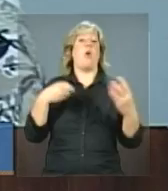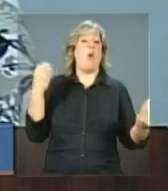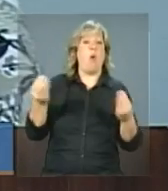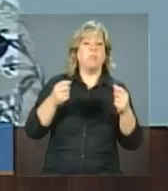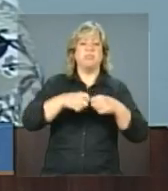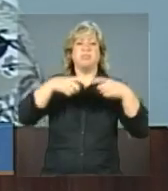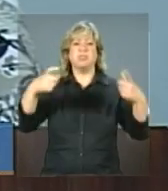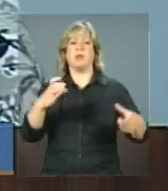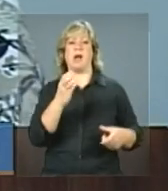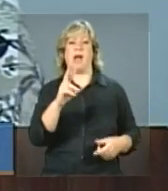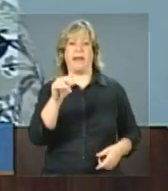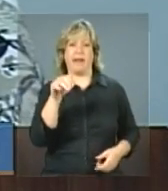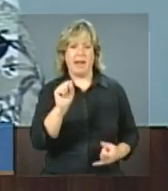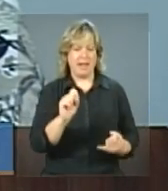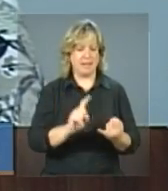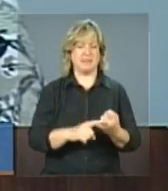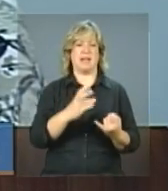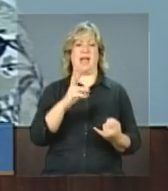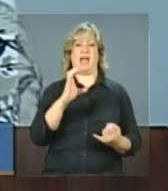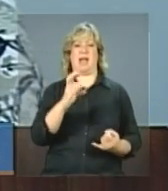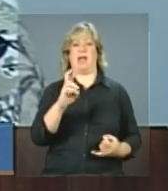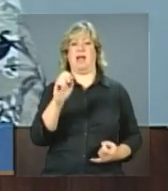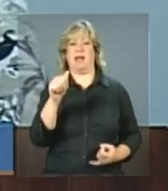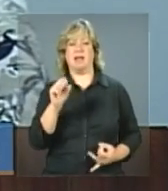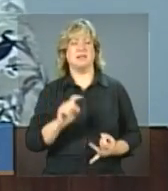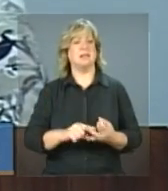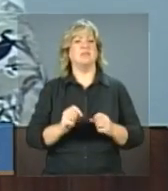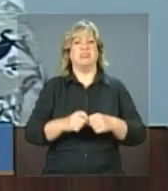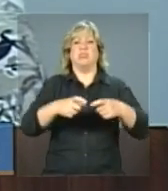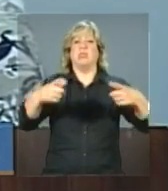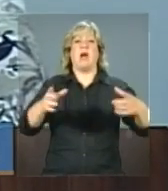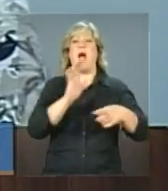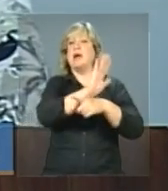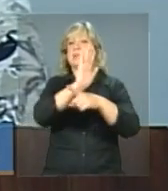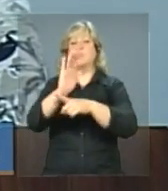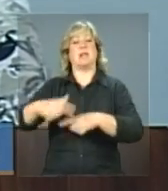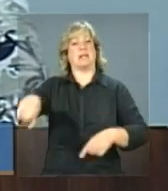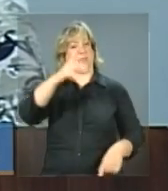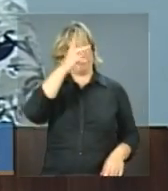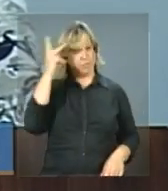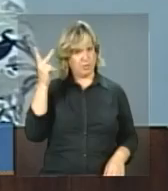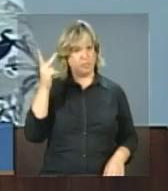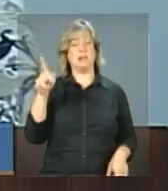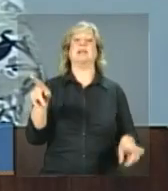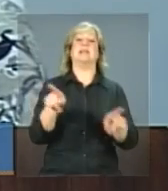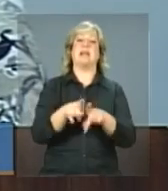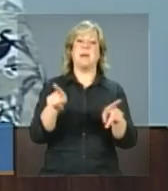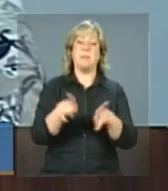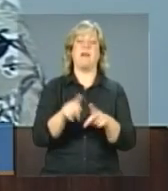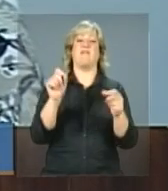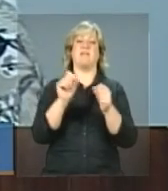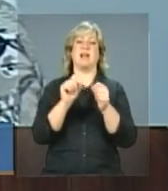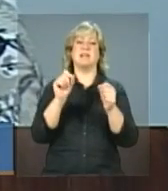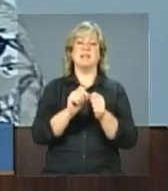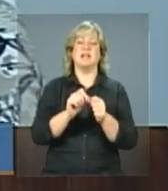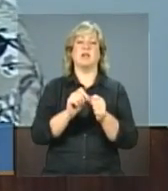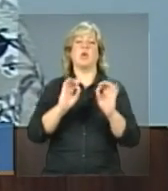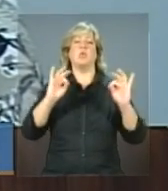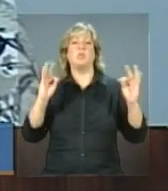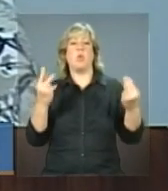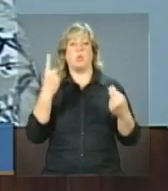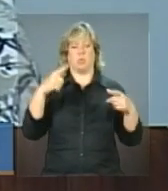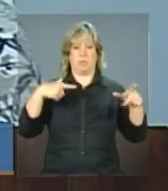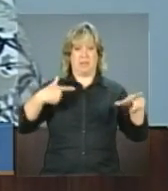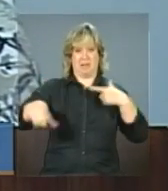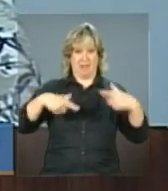os nossos CRES, para atender de forma qualificada essa população. Estamos também construindo toda uma ação